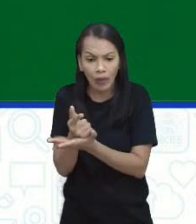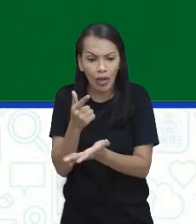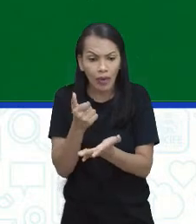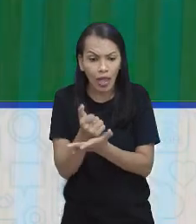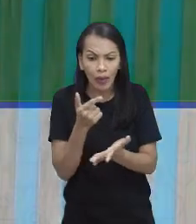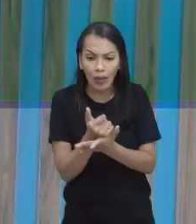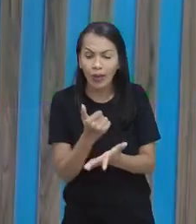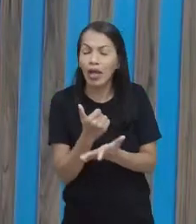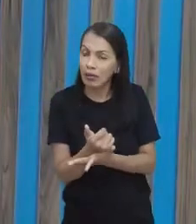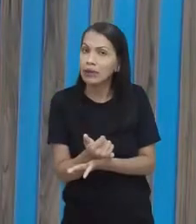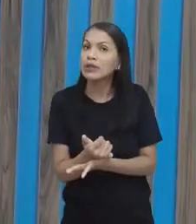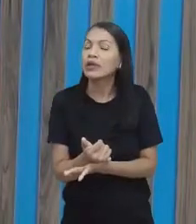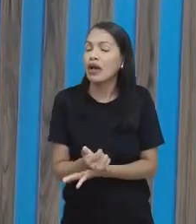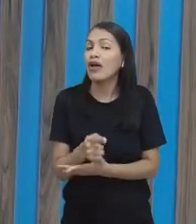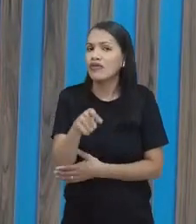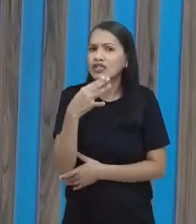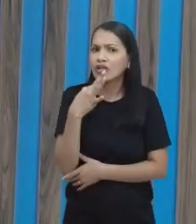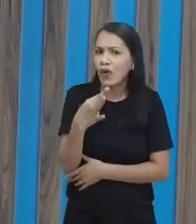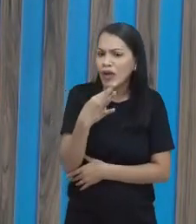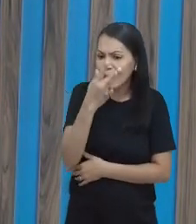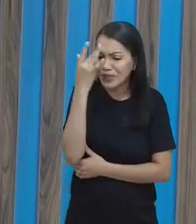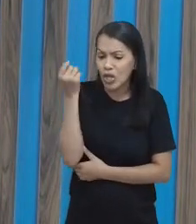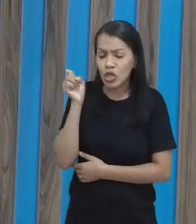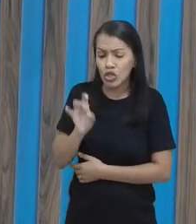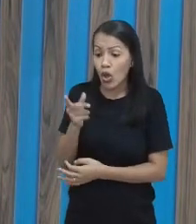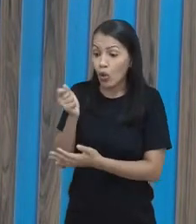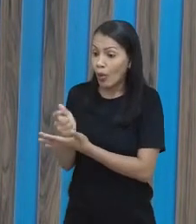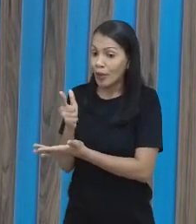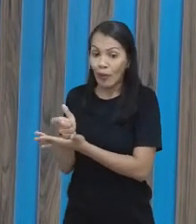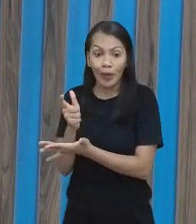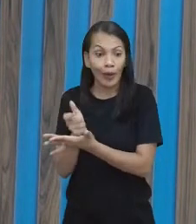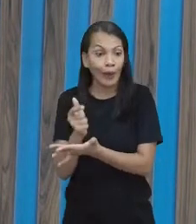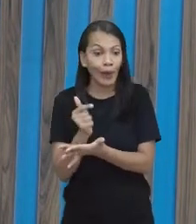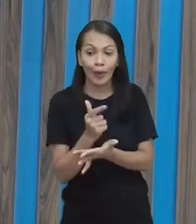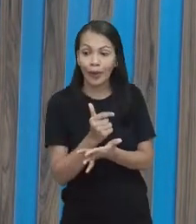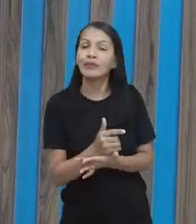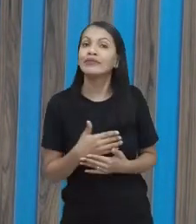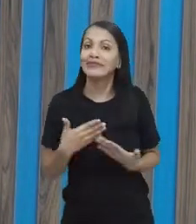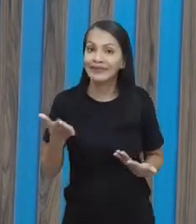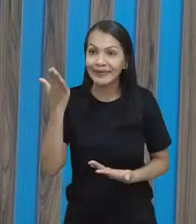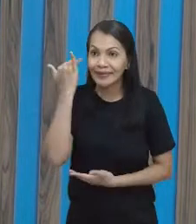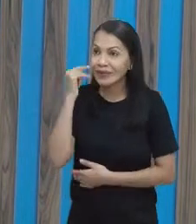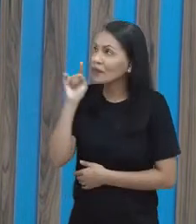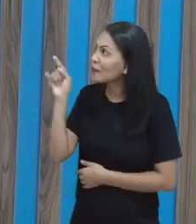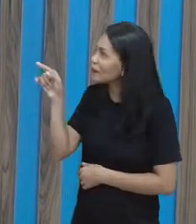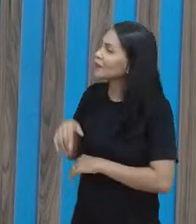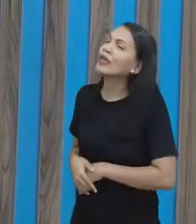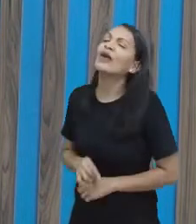alguém que é consumista, né? Pois é, gente. Então, ó, vamos ver aqui o que